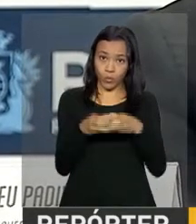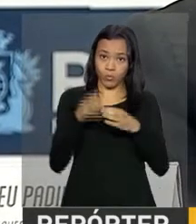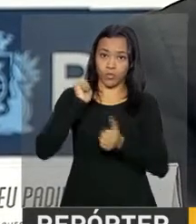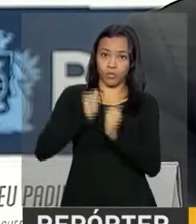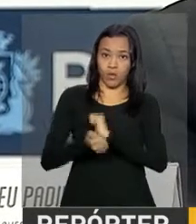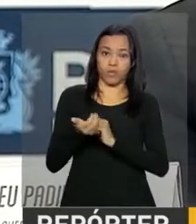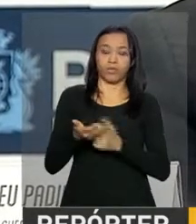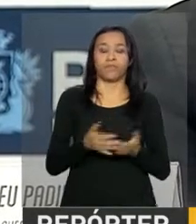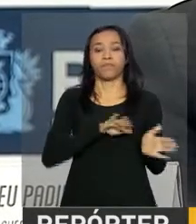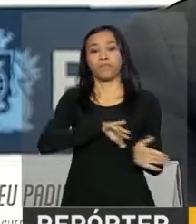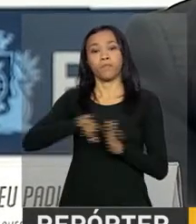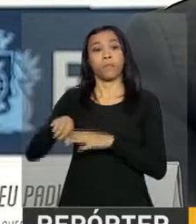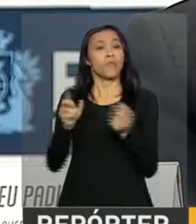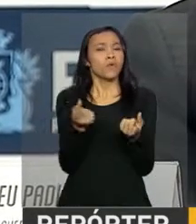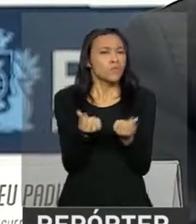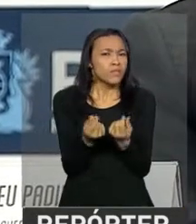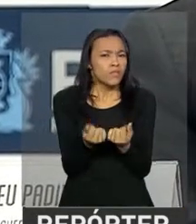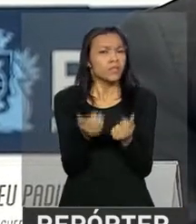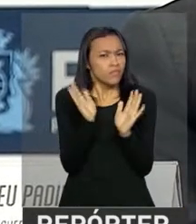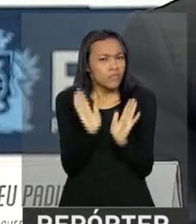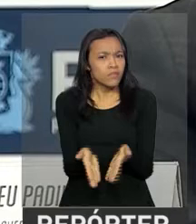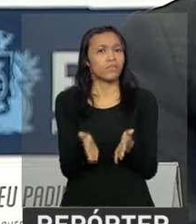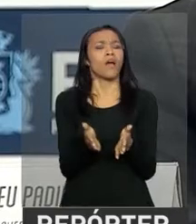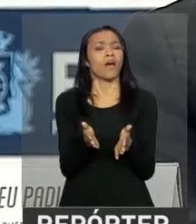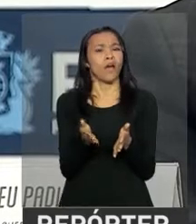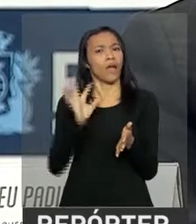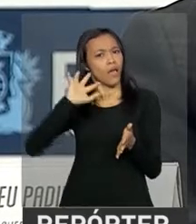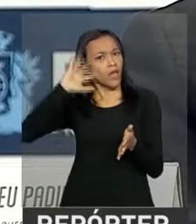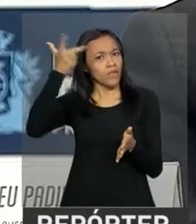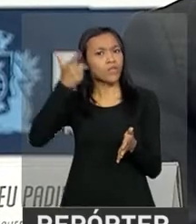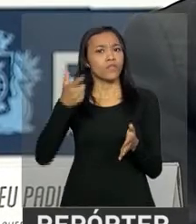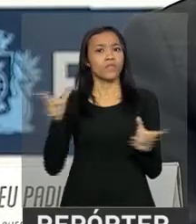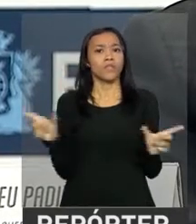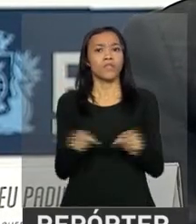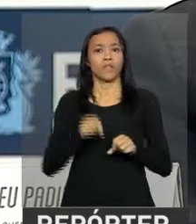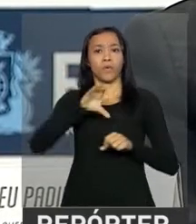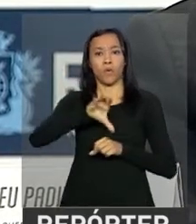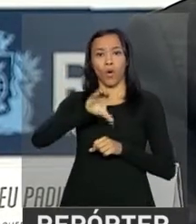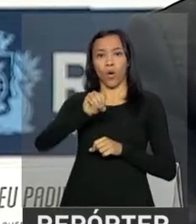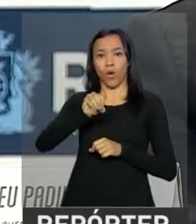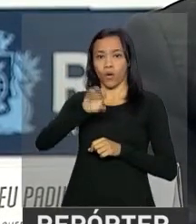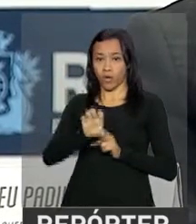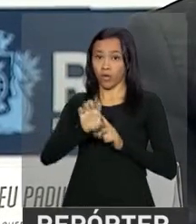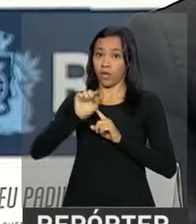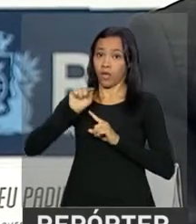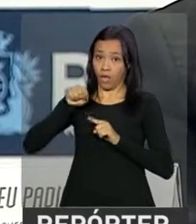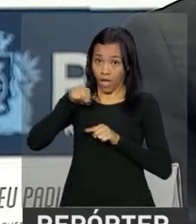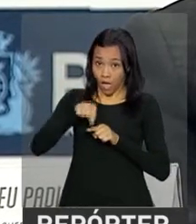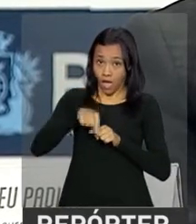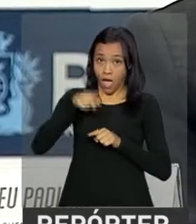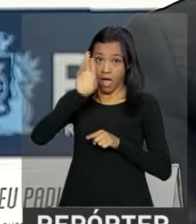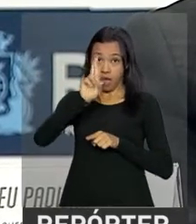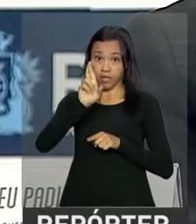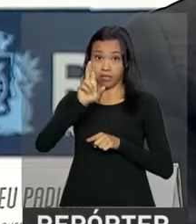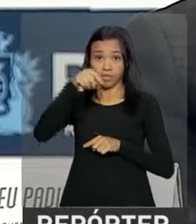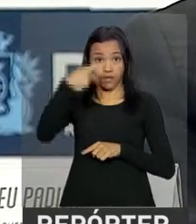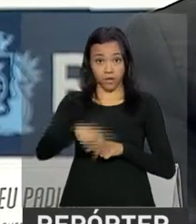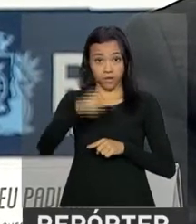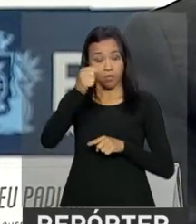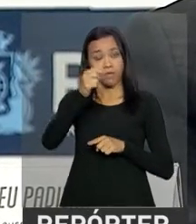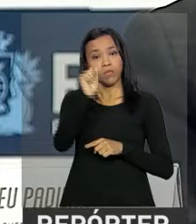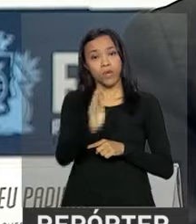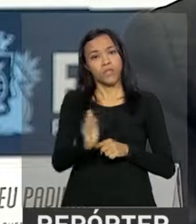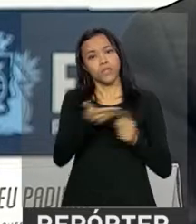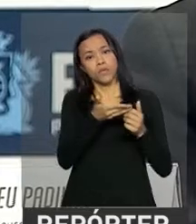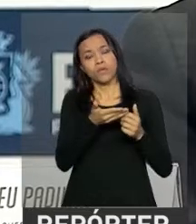questão financeira, ela foi resolvida com o COI, com a representação aqui no Brasil